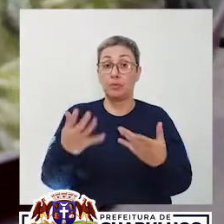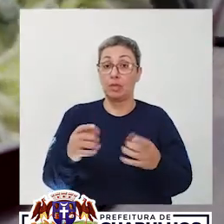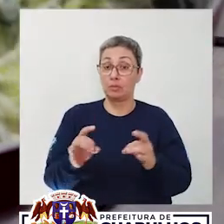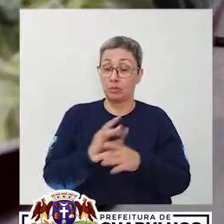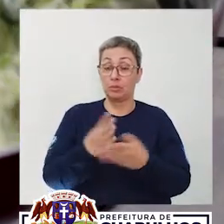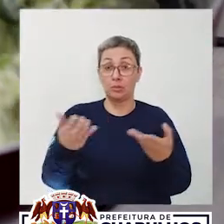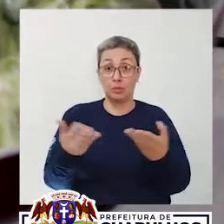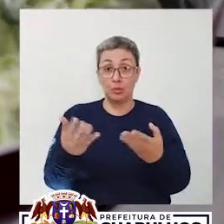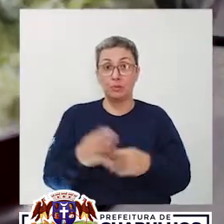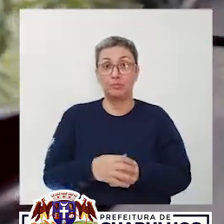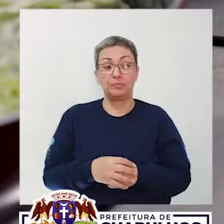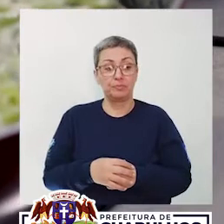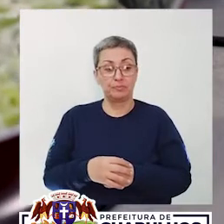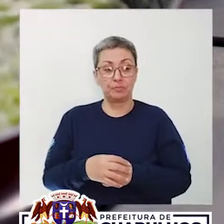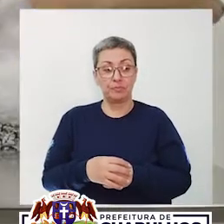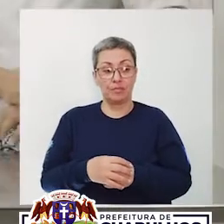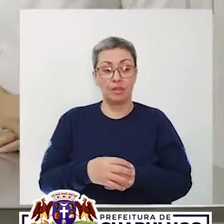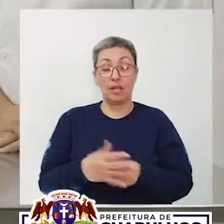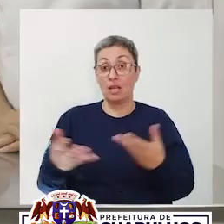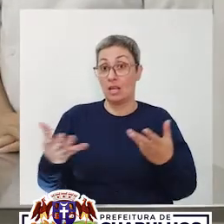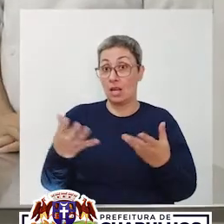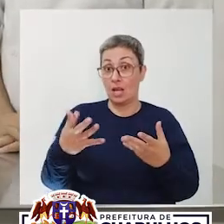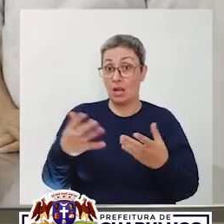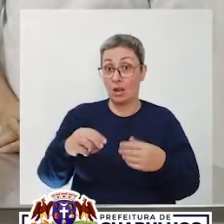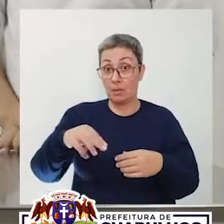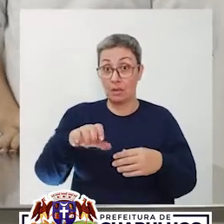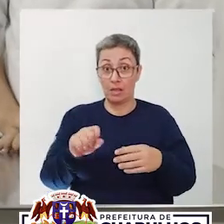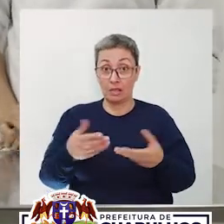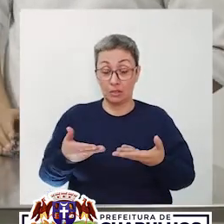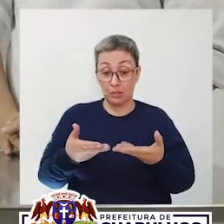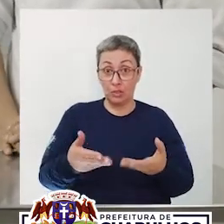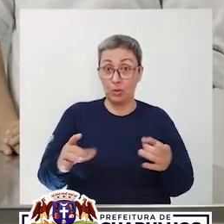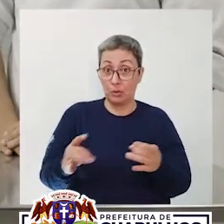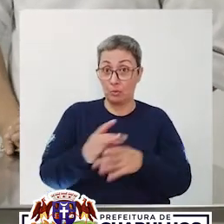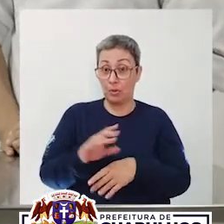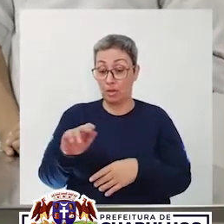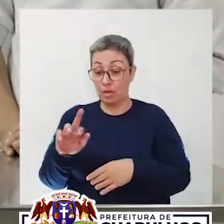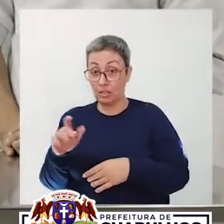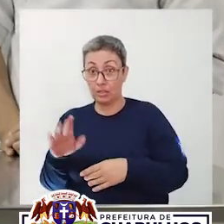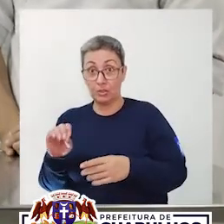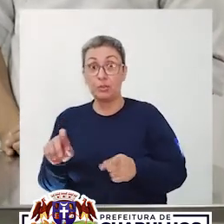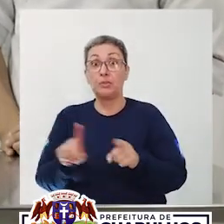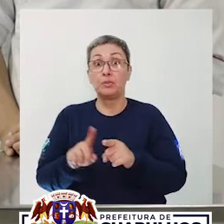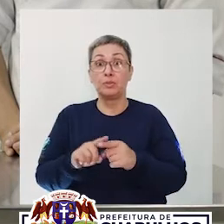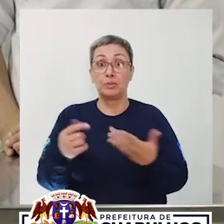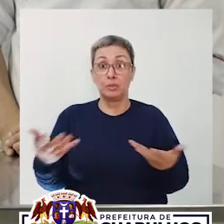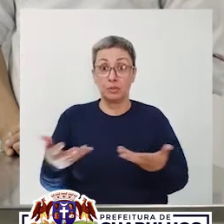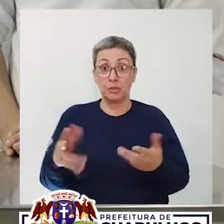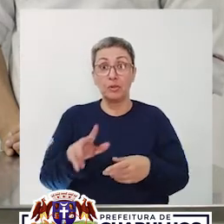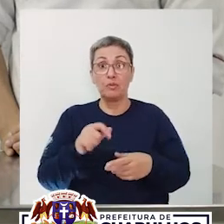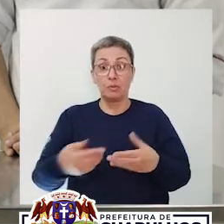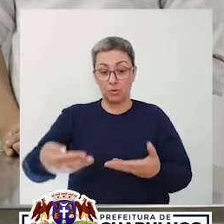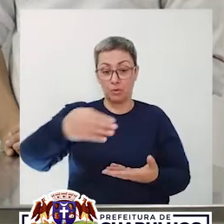Pronto. Ele já está pronto agora, o recheio. Agora que a massa já está assada e o recheio já está pronto,